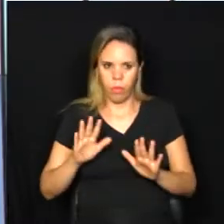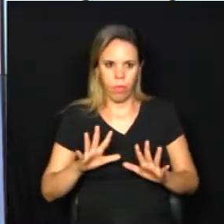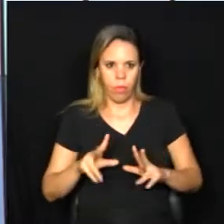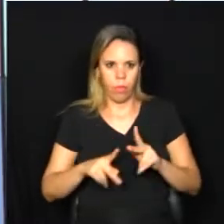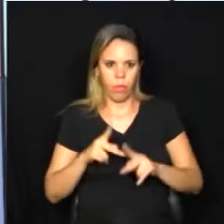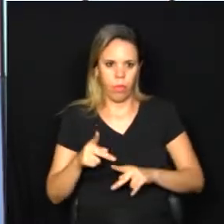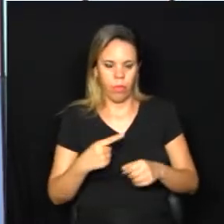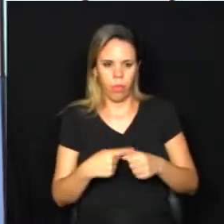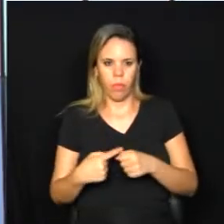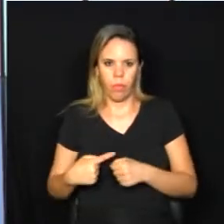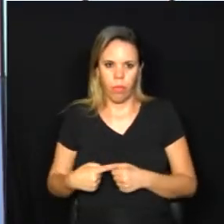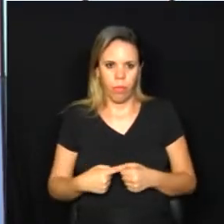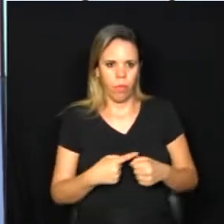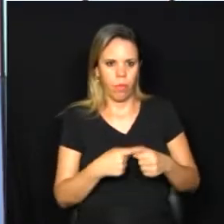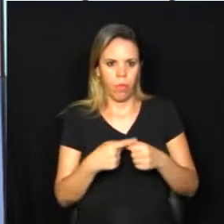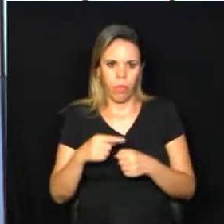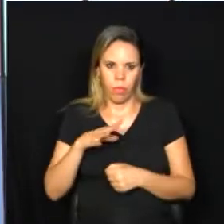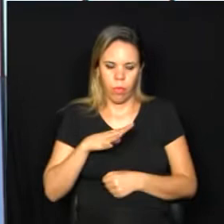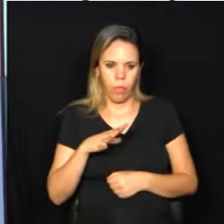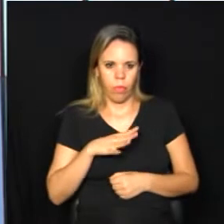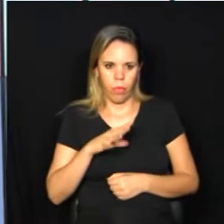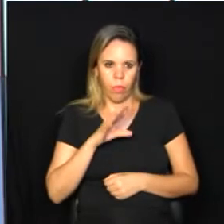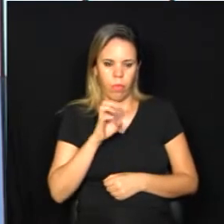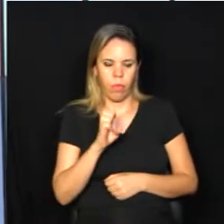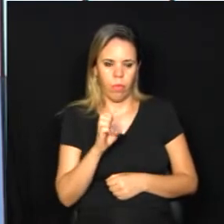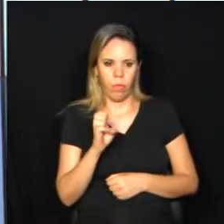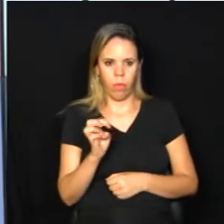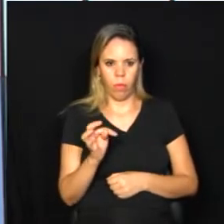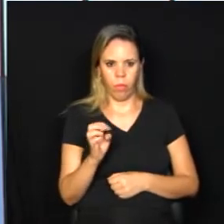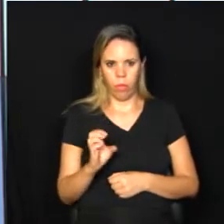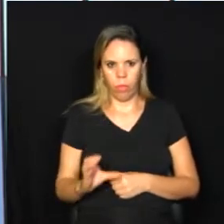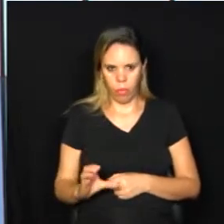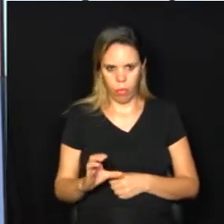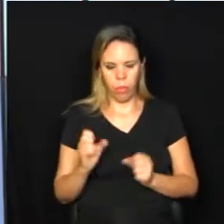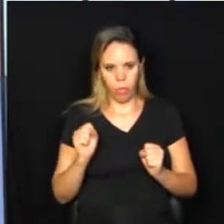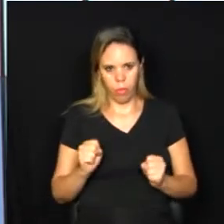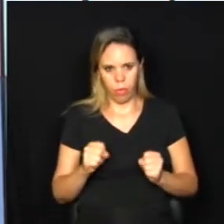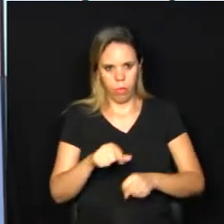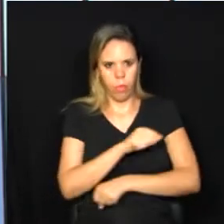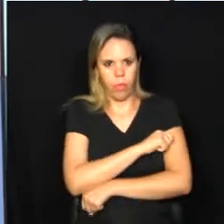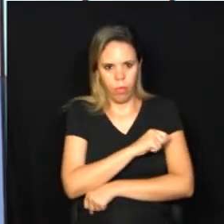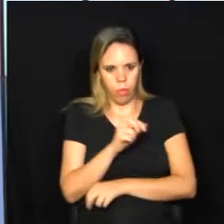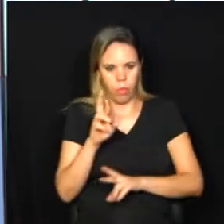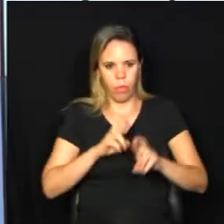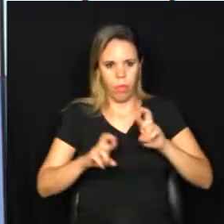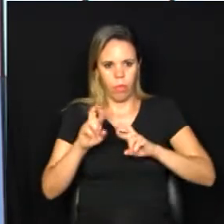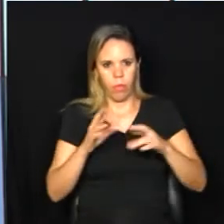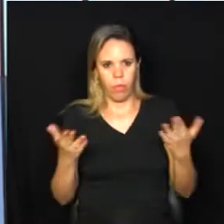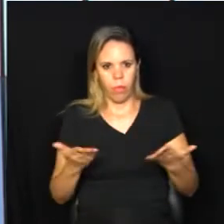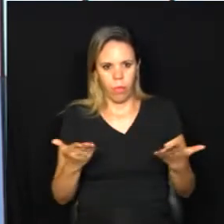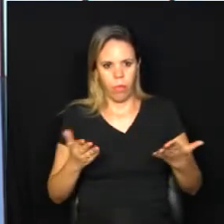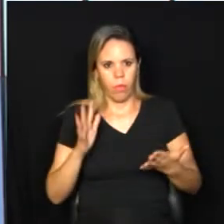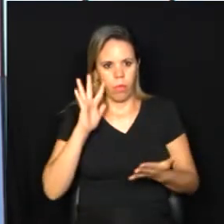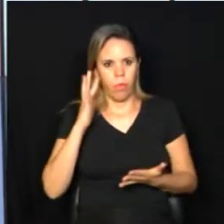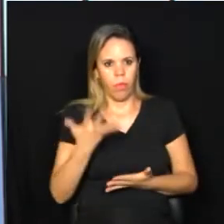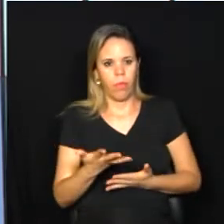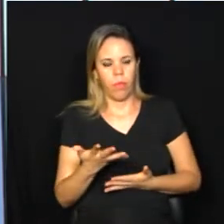todo município que tenha uma ETEC, esse estudante pode conferir hoje o resultado.